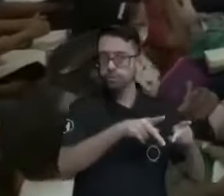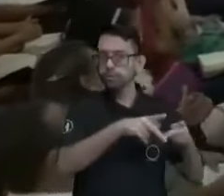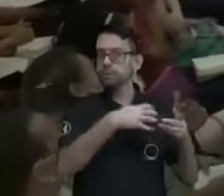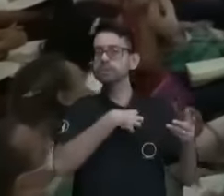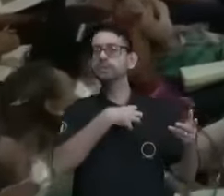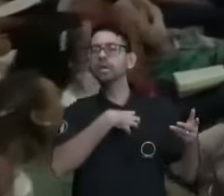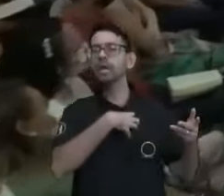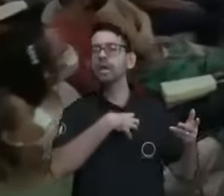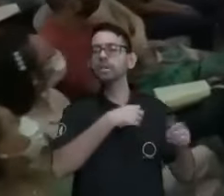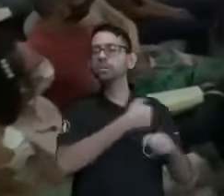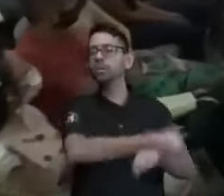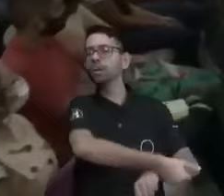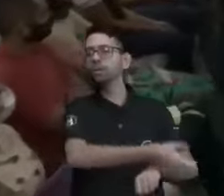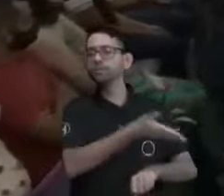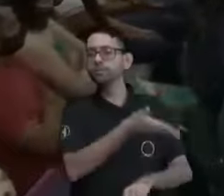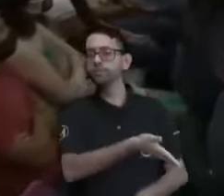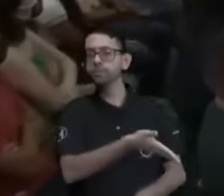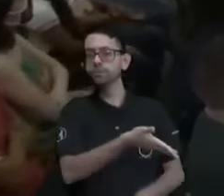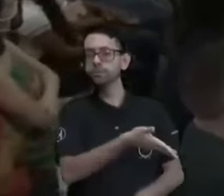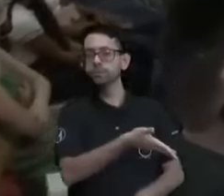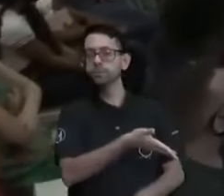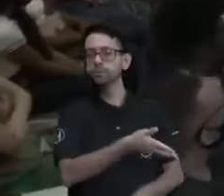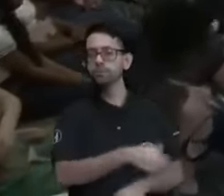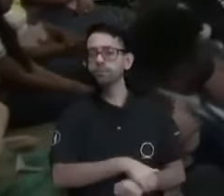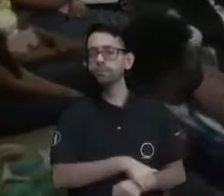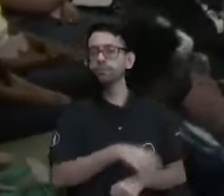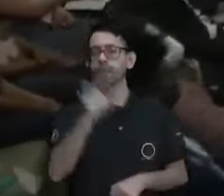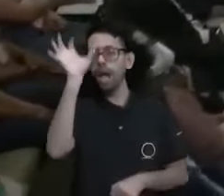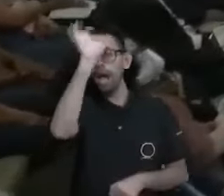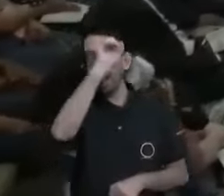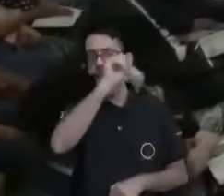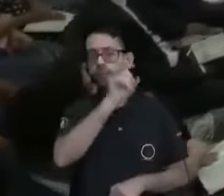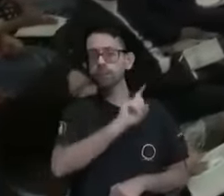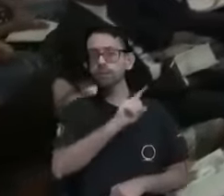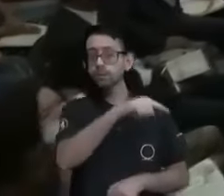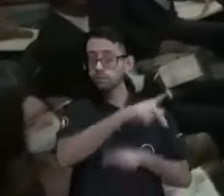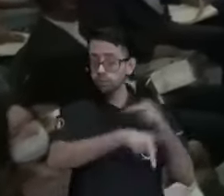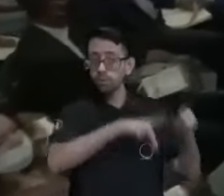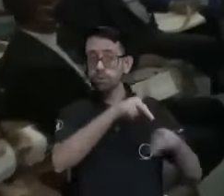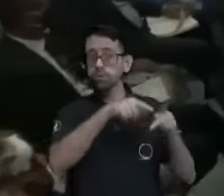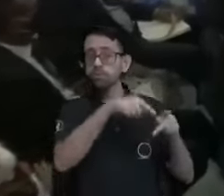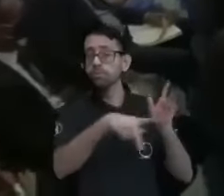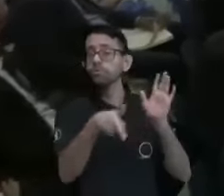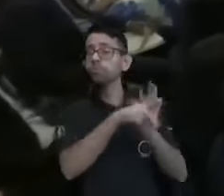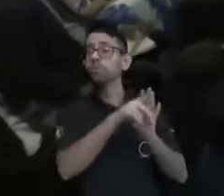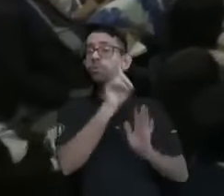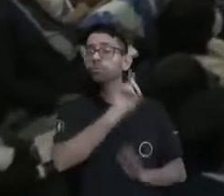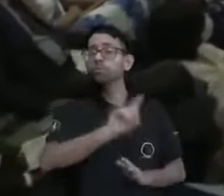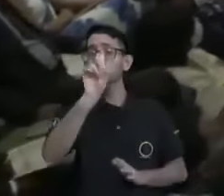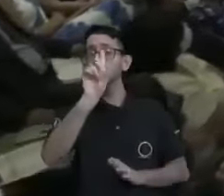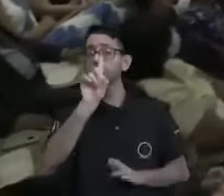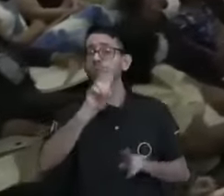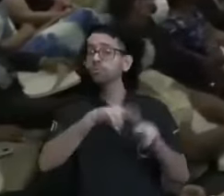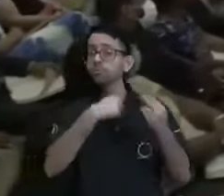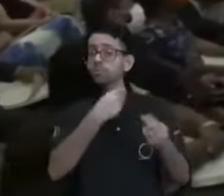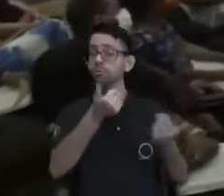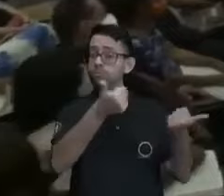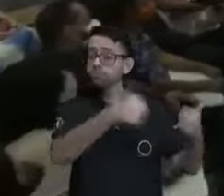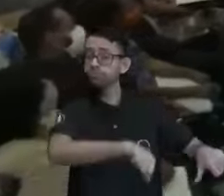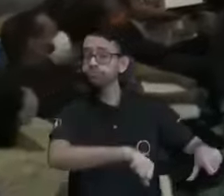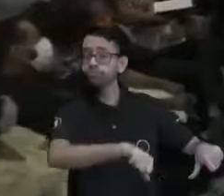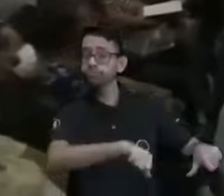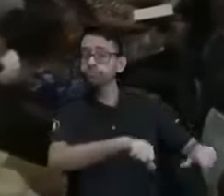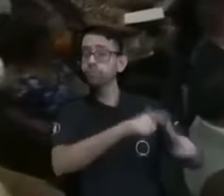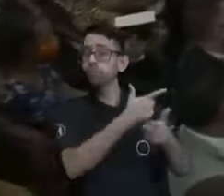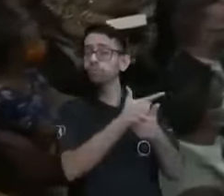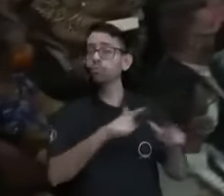mentalidade de povo de Deus e por isso foram prostrados no deserto Então Deus não tem